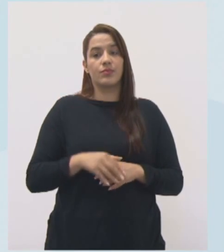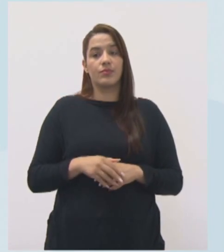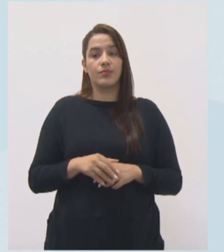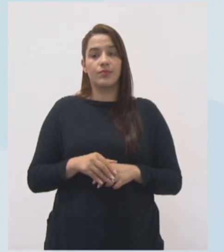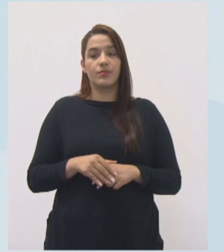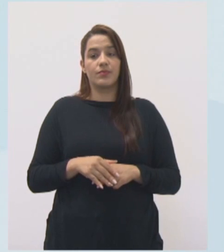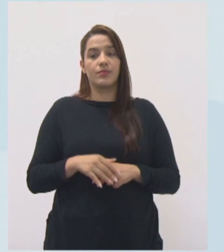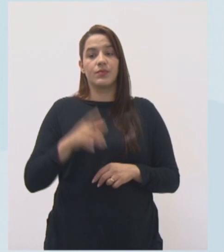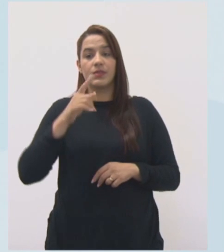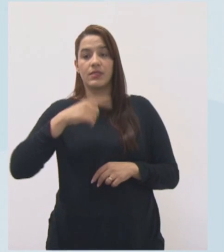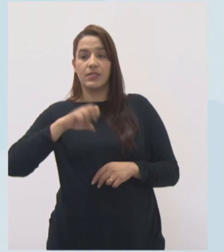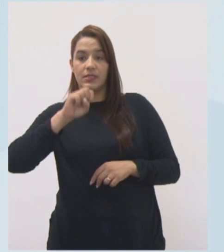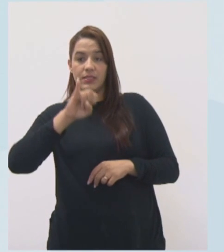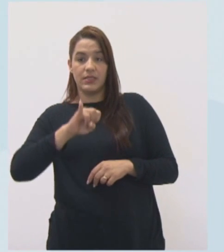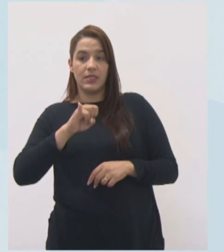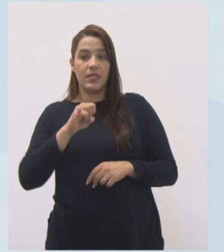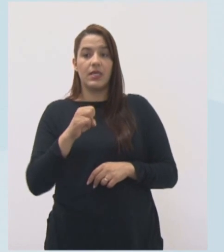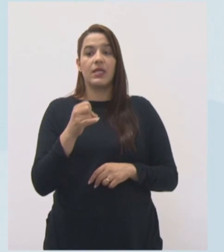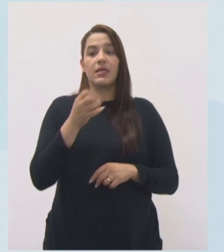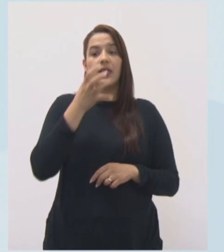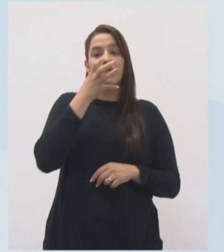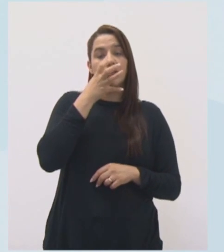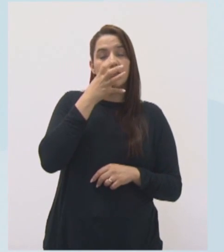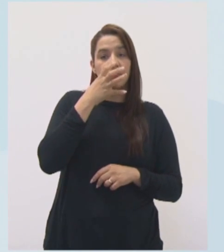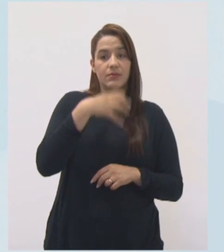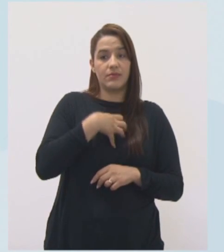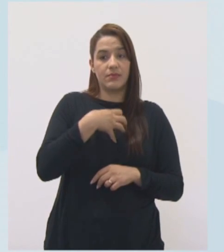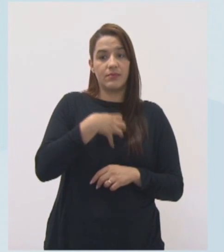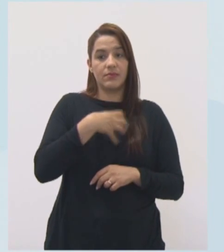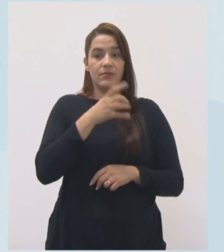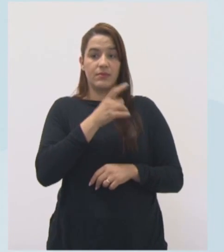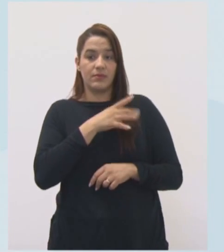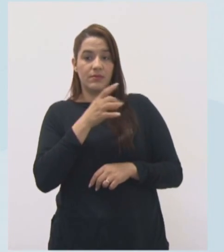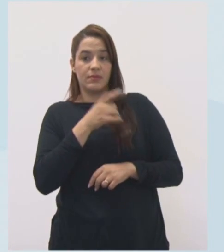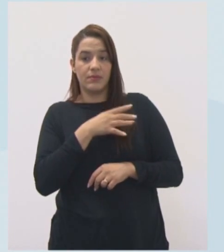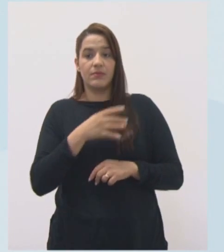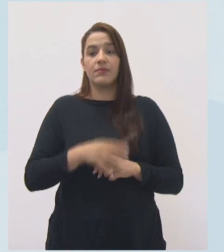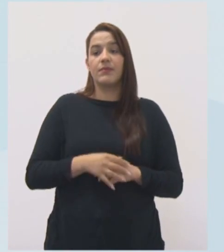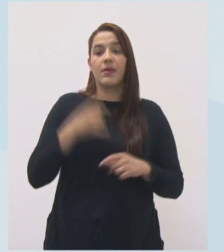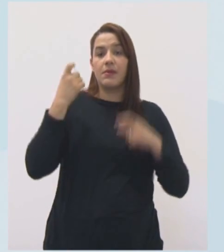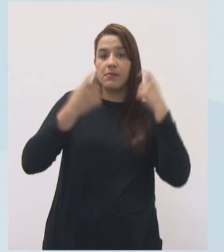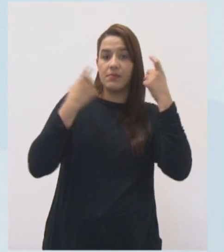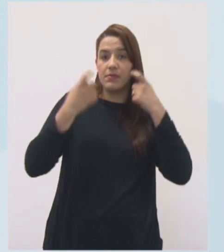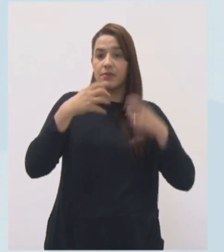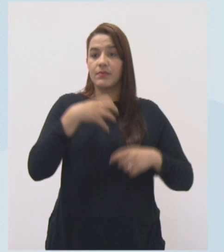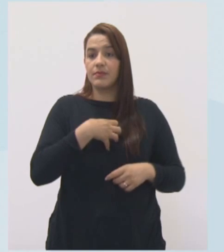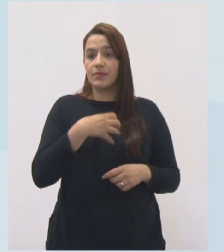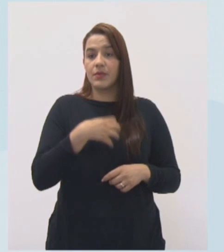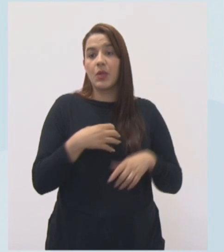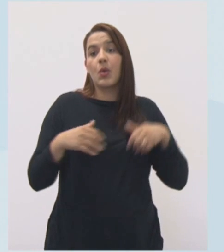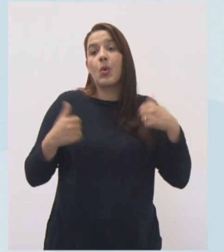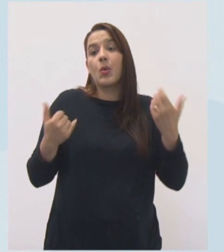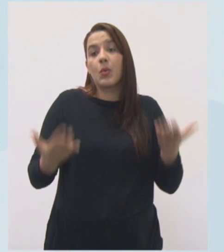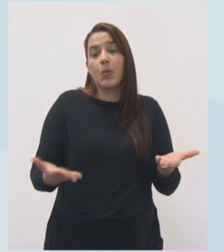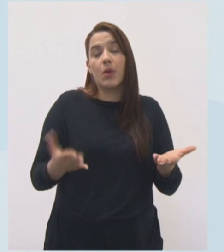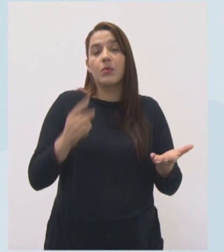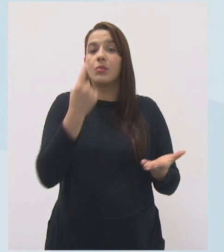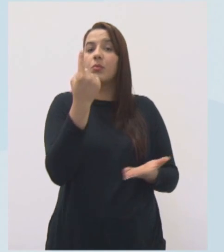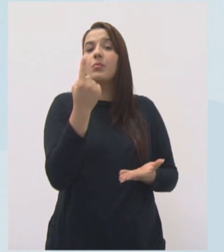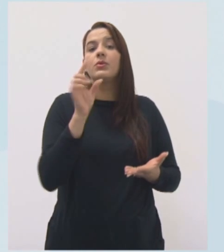Se admiração é um sentimento, se medo é um sentimento e preocupação também, sobrou uma